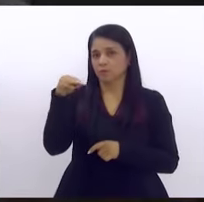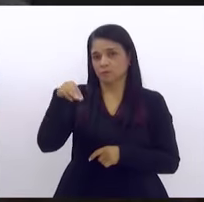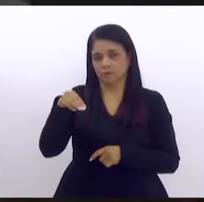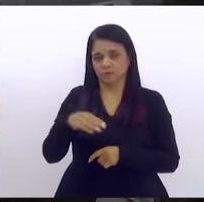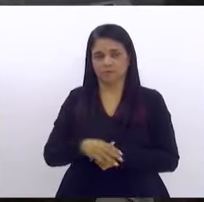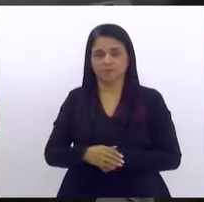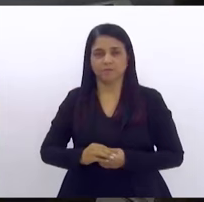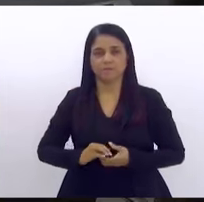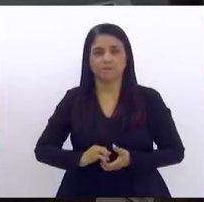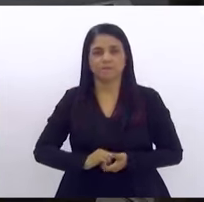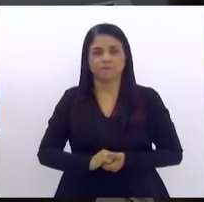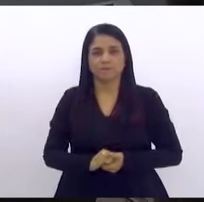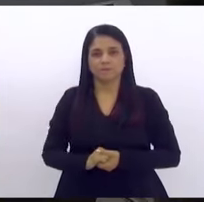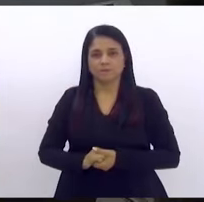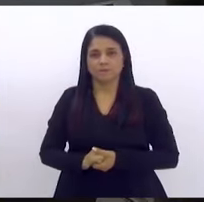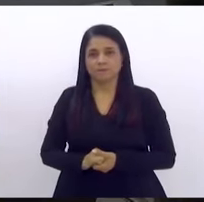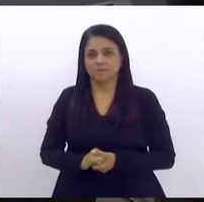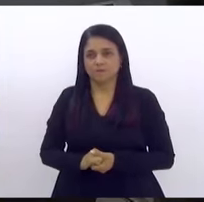2 minutos.